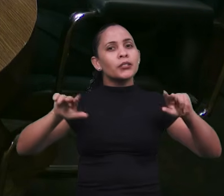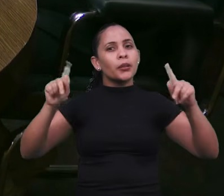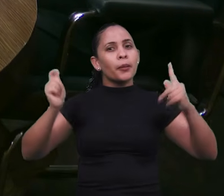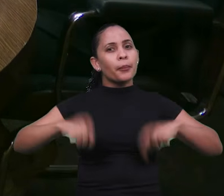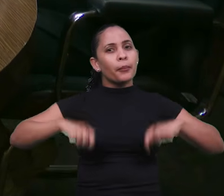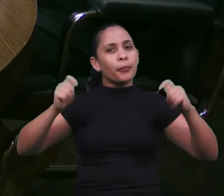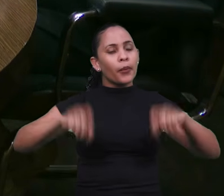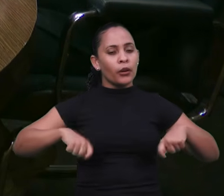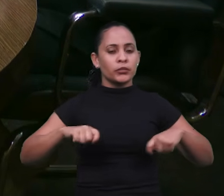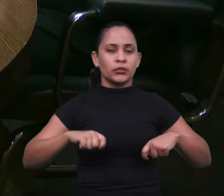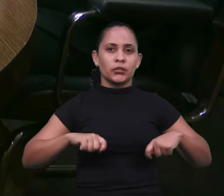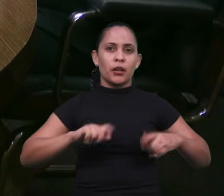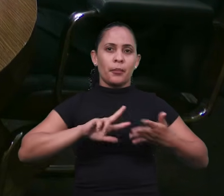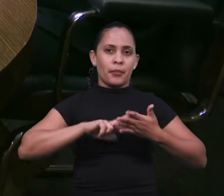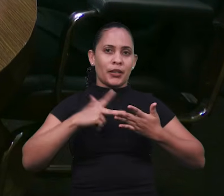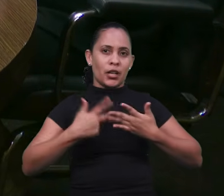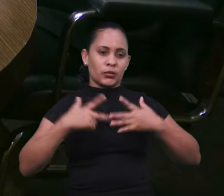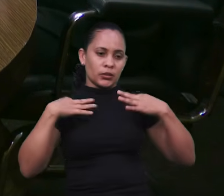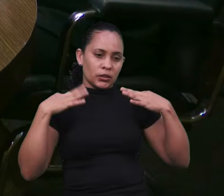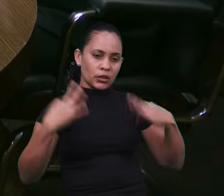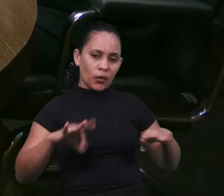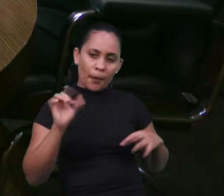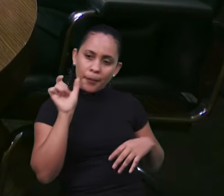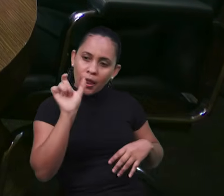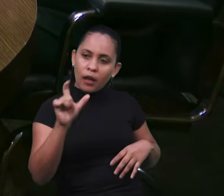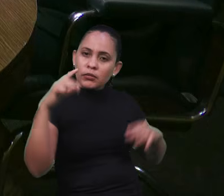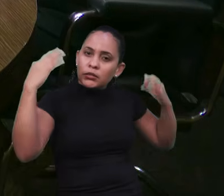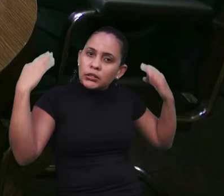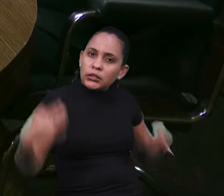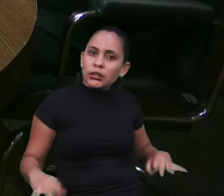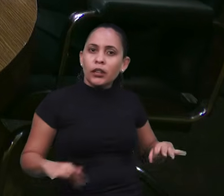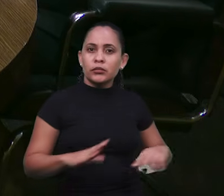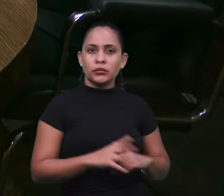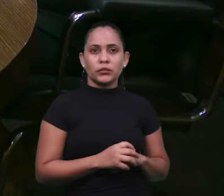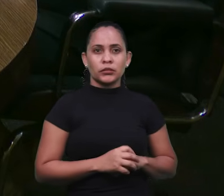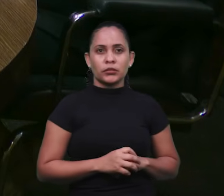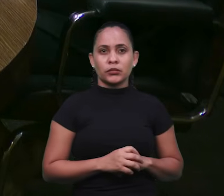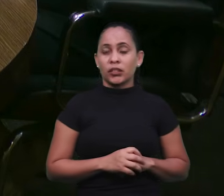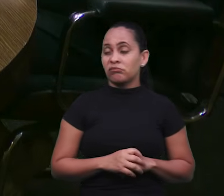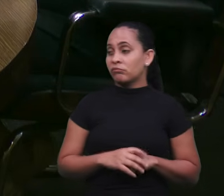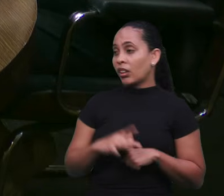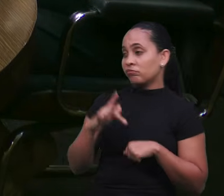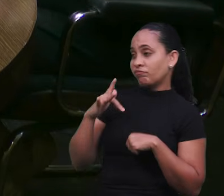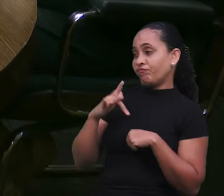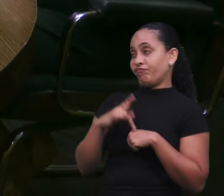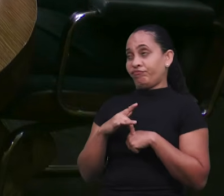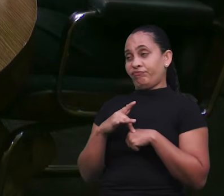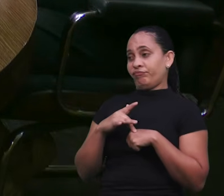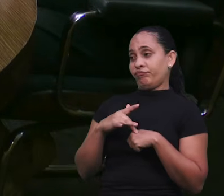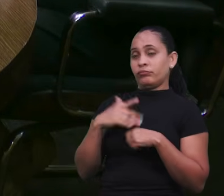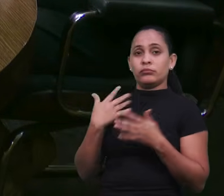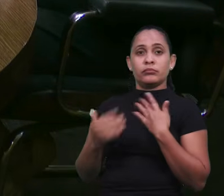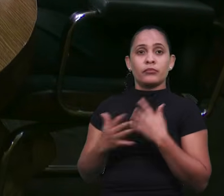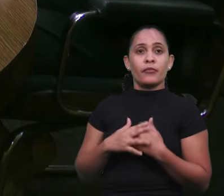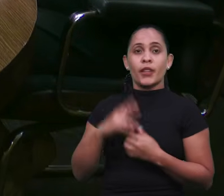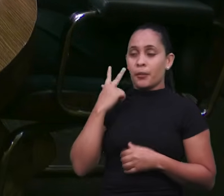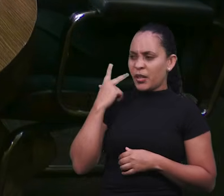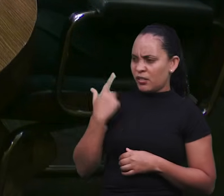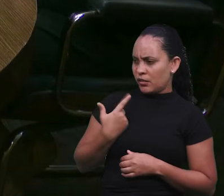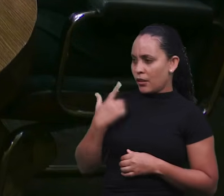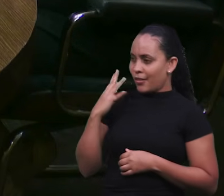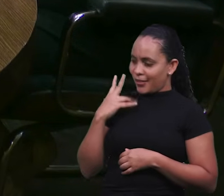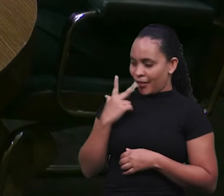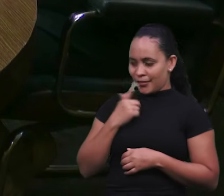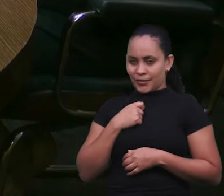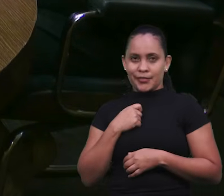ser. existe uma Uma tradução, uma específica, palavra né? para isso, porque é o... Debochado. Aham. Priscila, Tô entendendo você tá